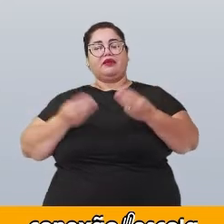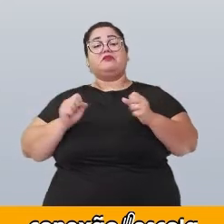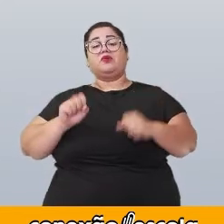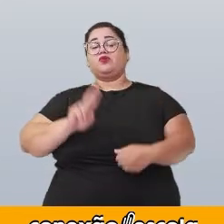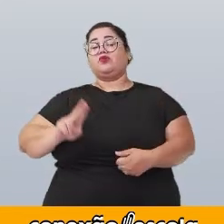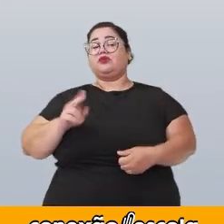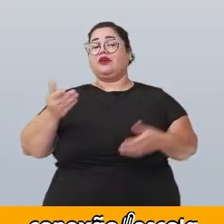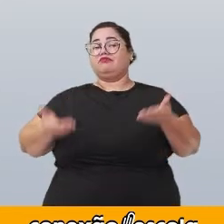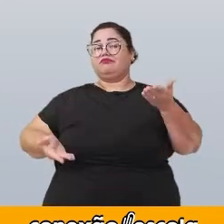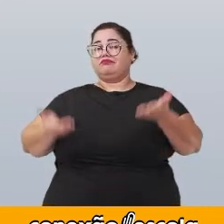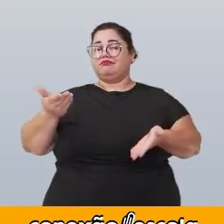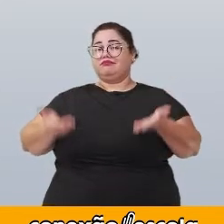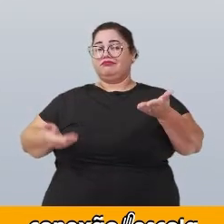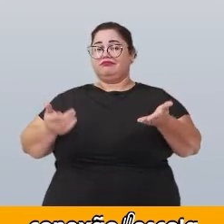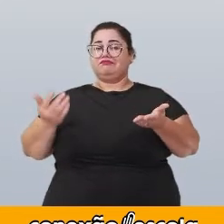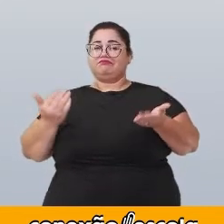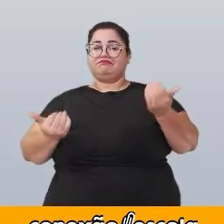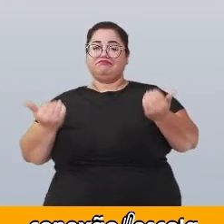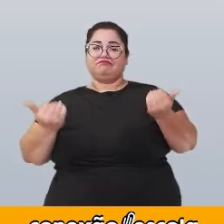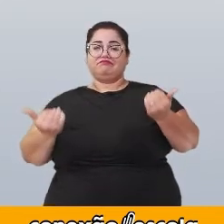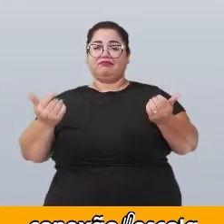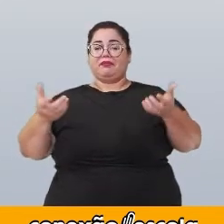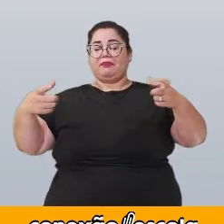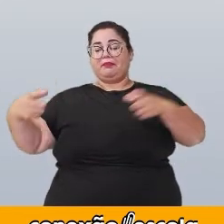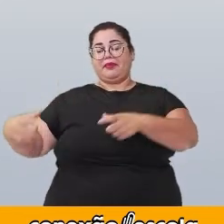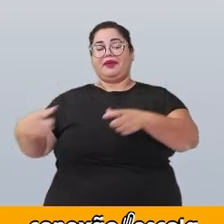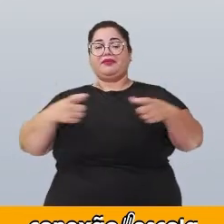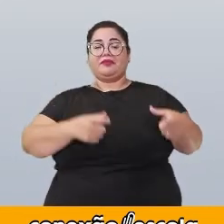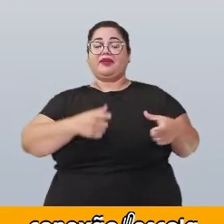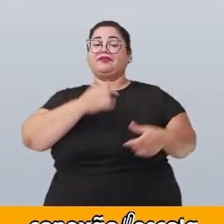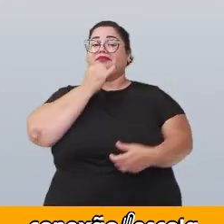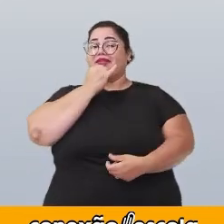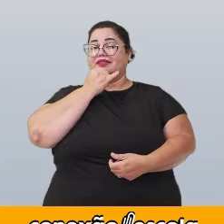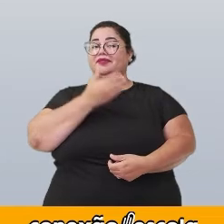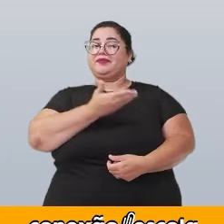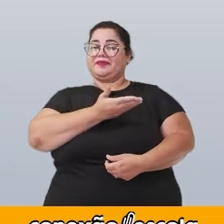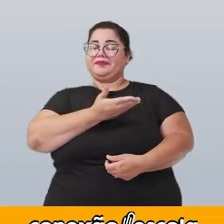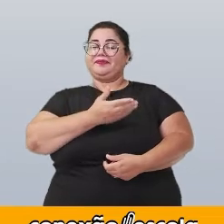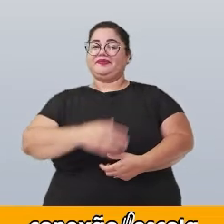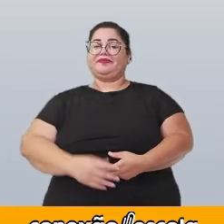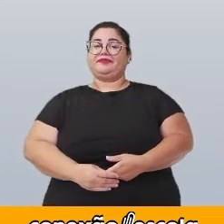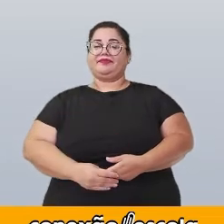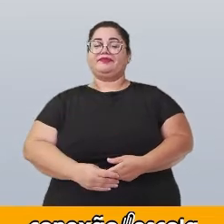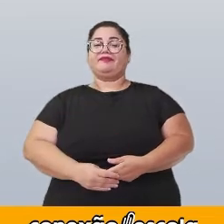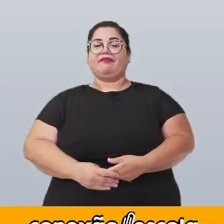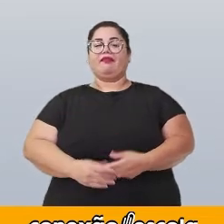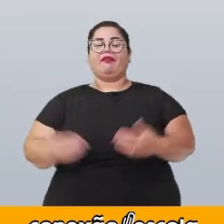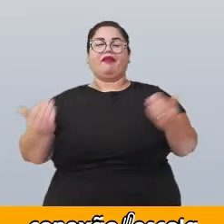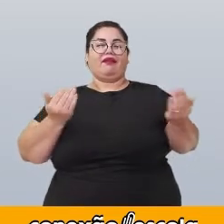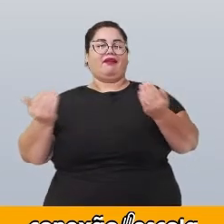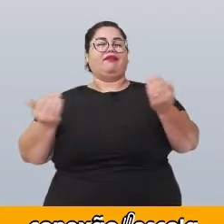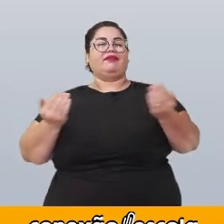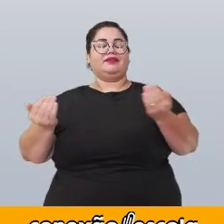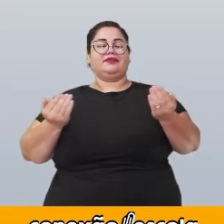podemos usar uma balança de comparação com 2 pratos, por exemplo. Agora vamos